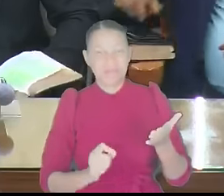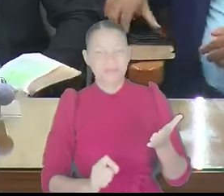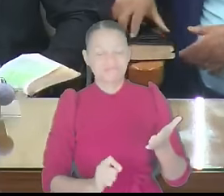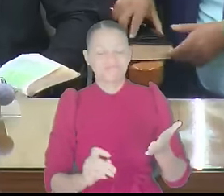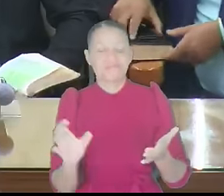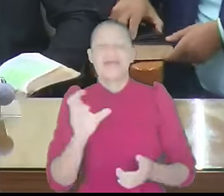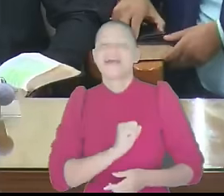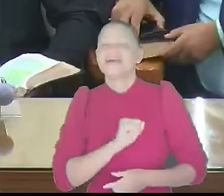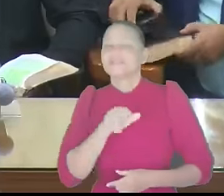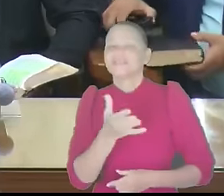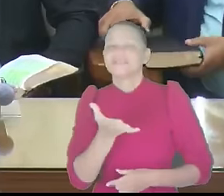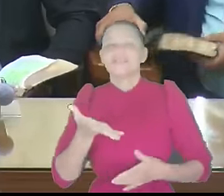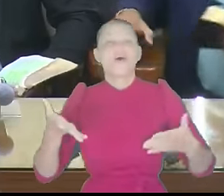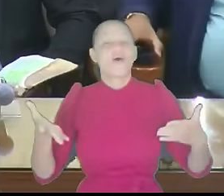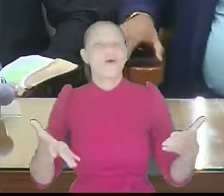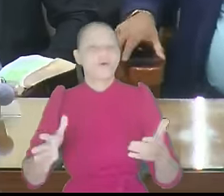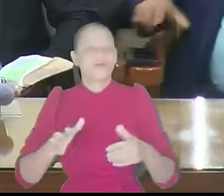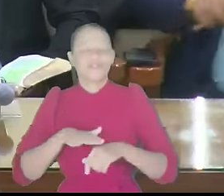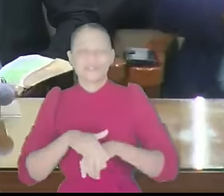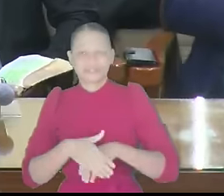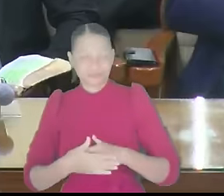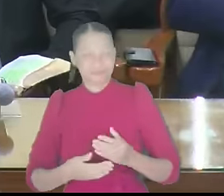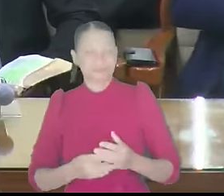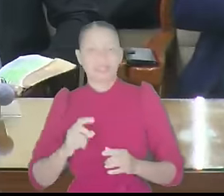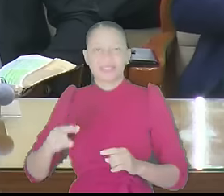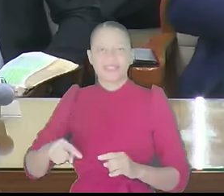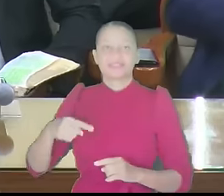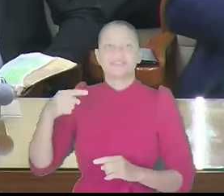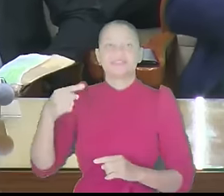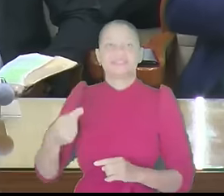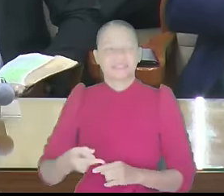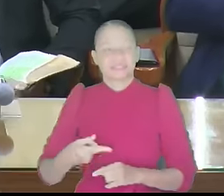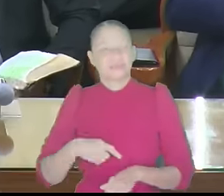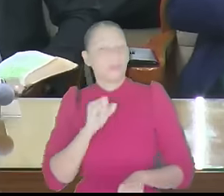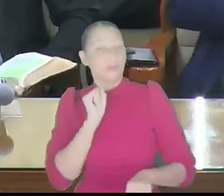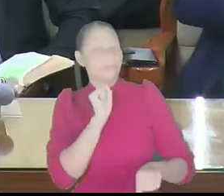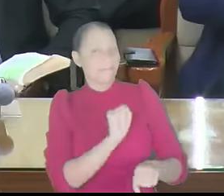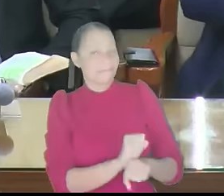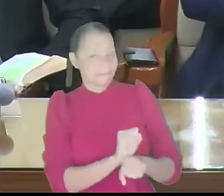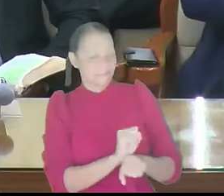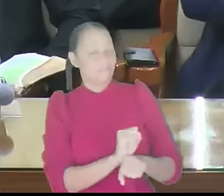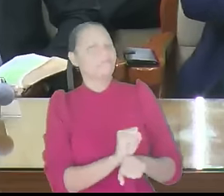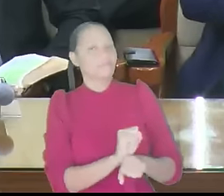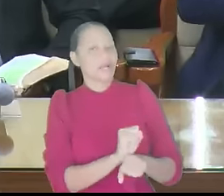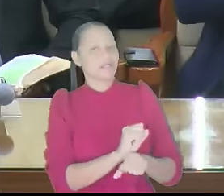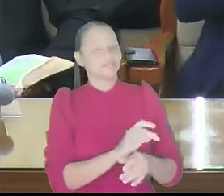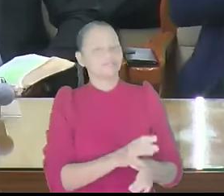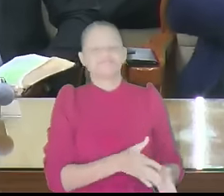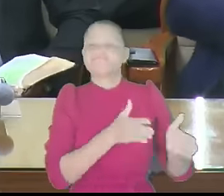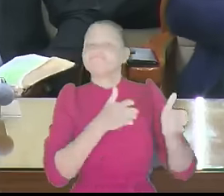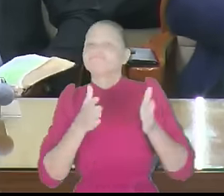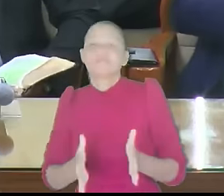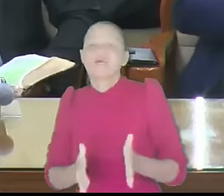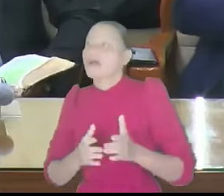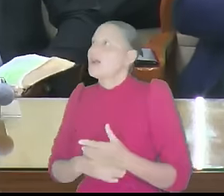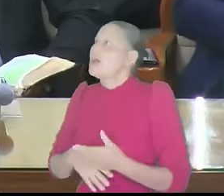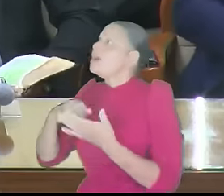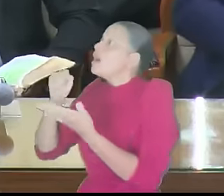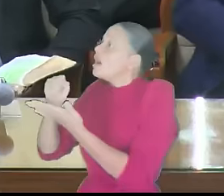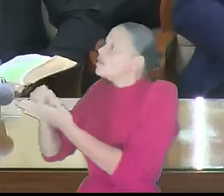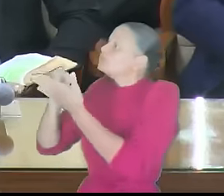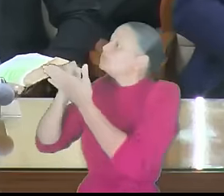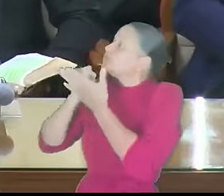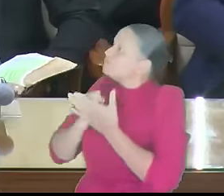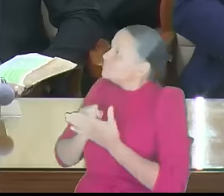Meus amados irmãos, nesta noite, depois de uma pausa, com a ajuda de Deus, nós queremos voltar a